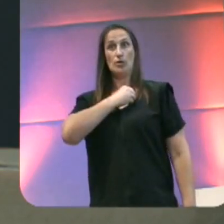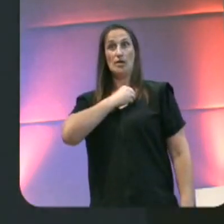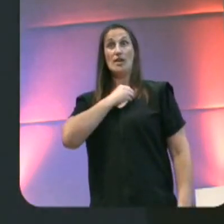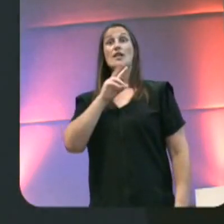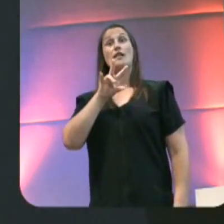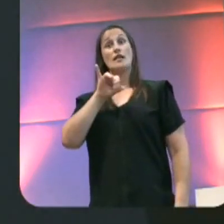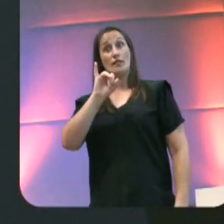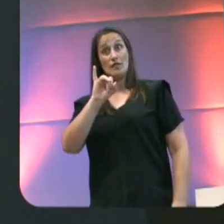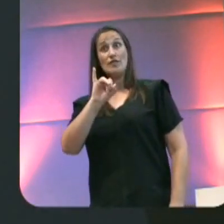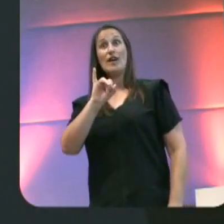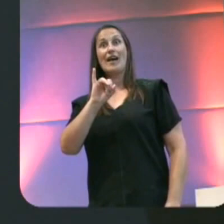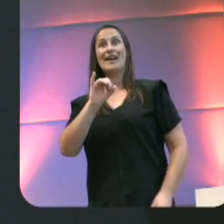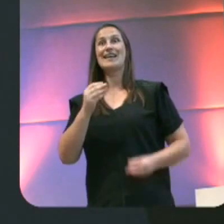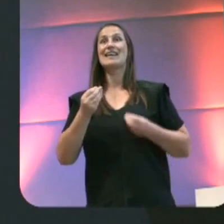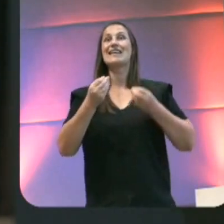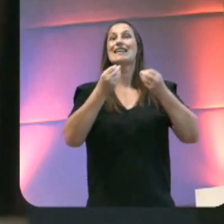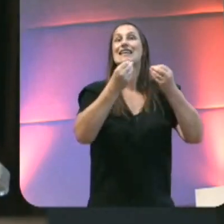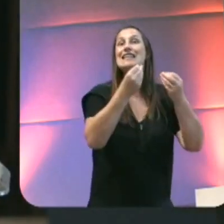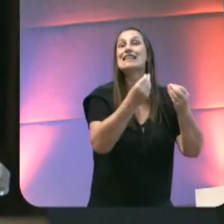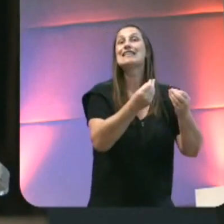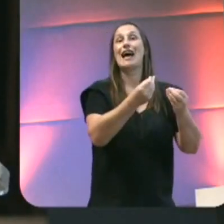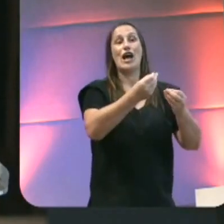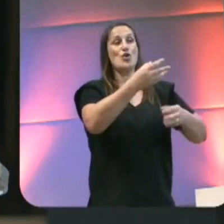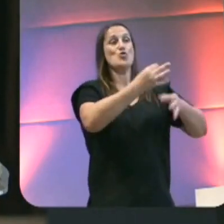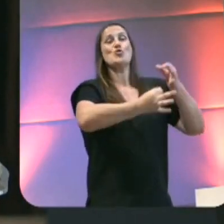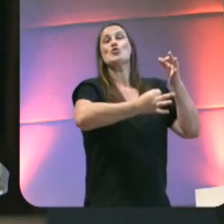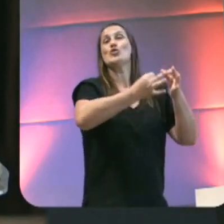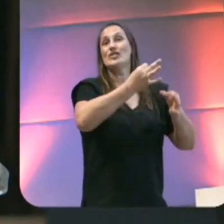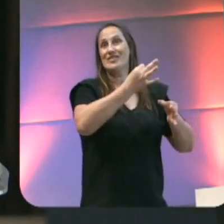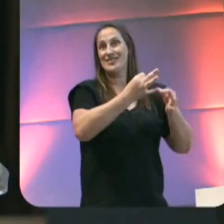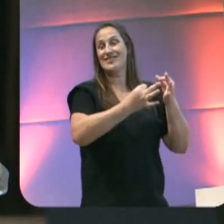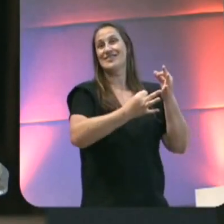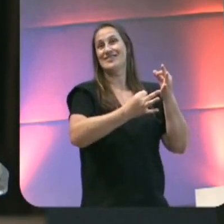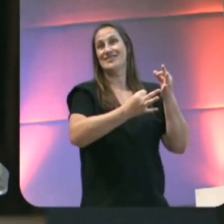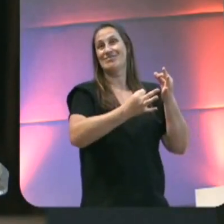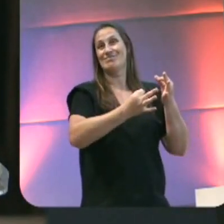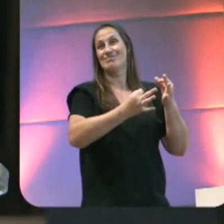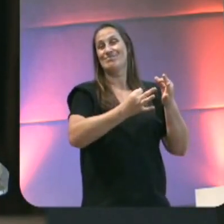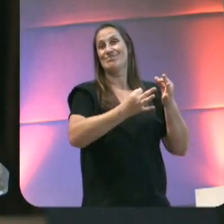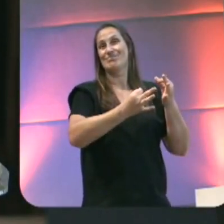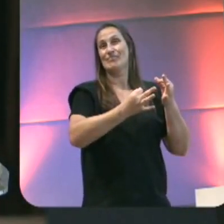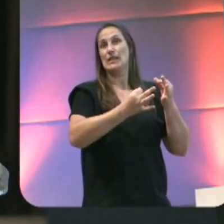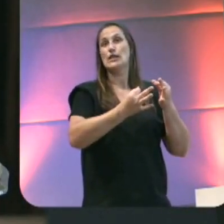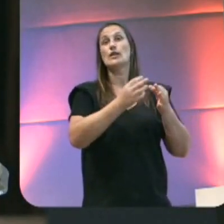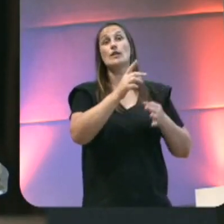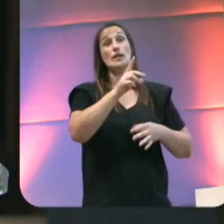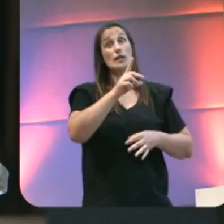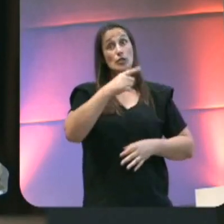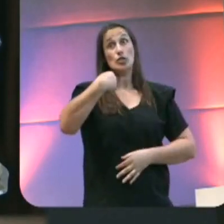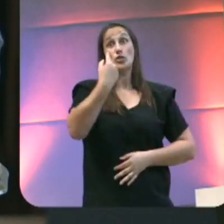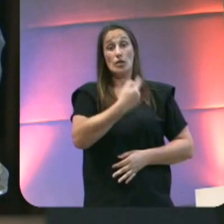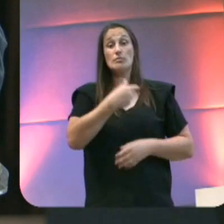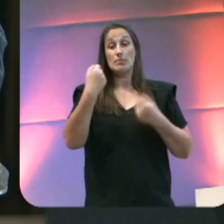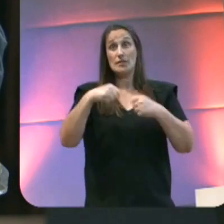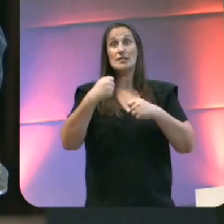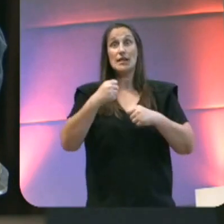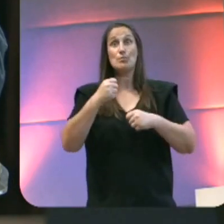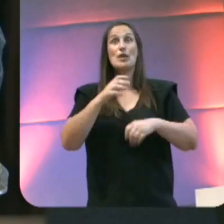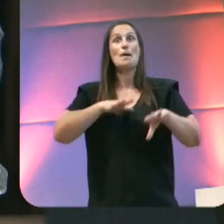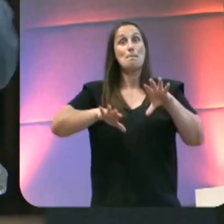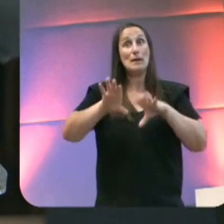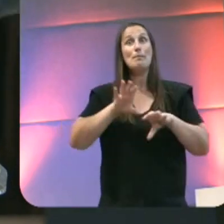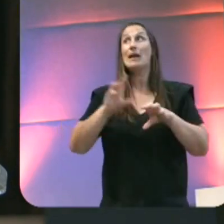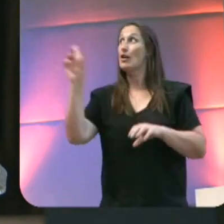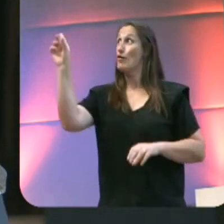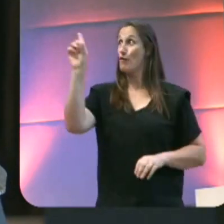E que as pessoas devem estar preparadas para a sua volta, porque a sua vinda será